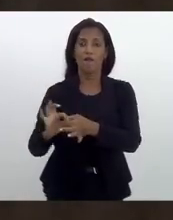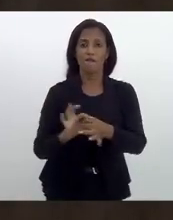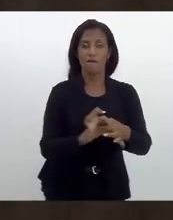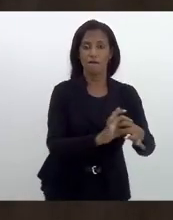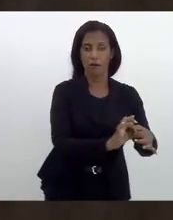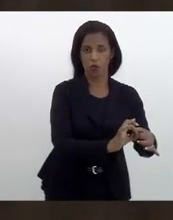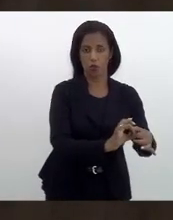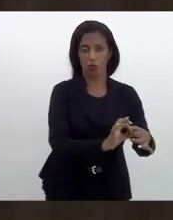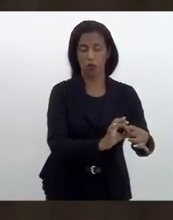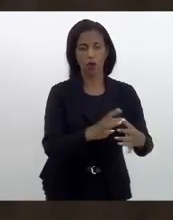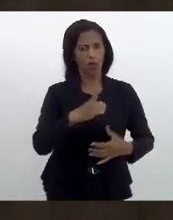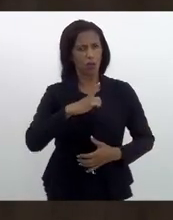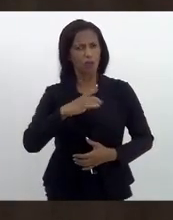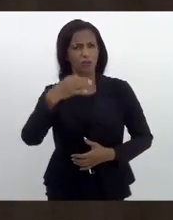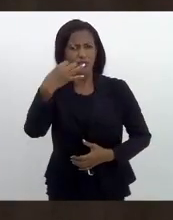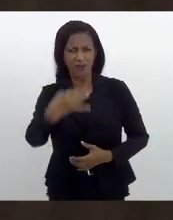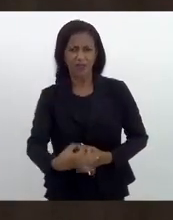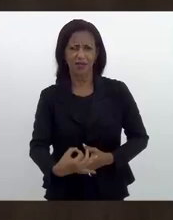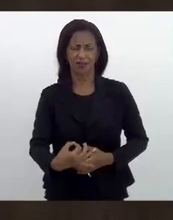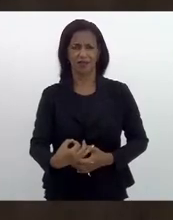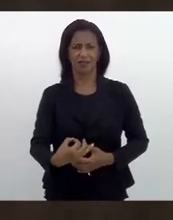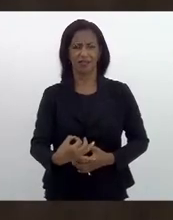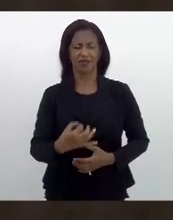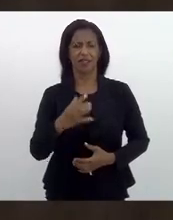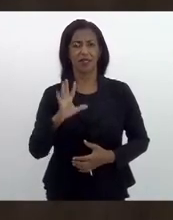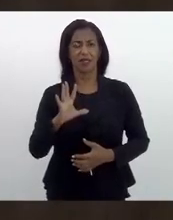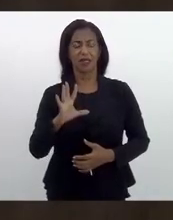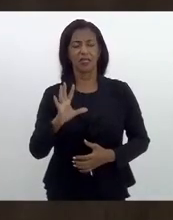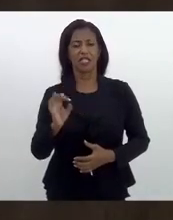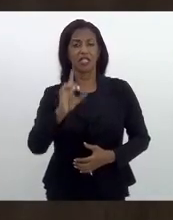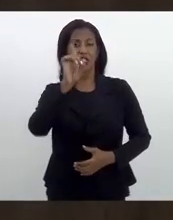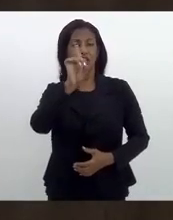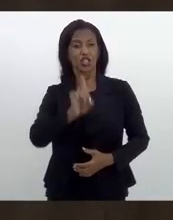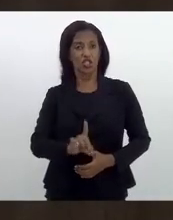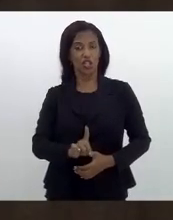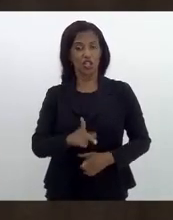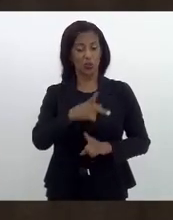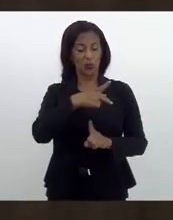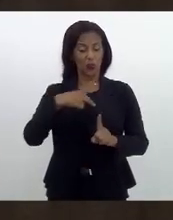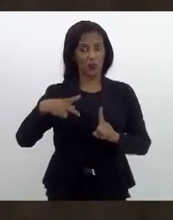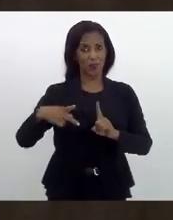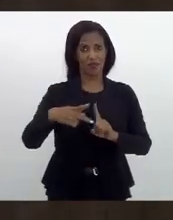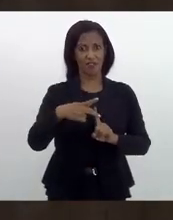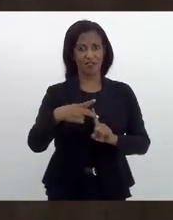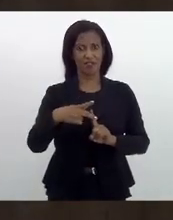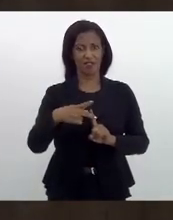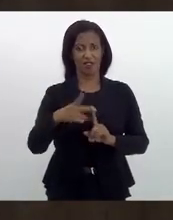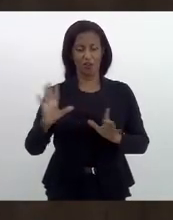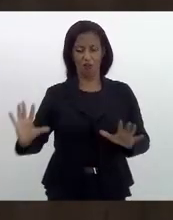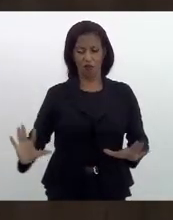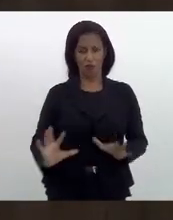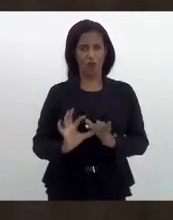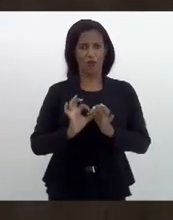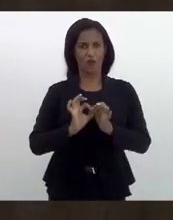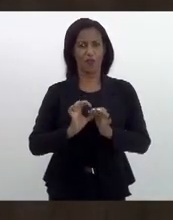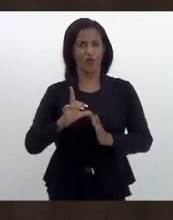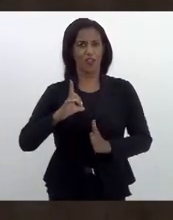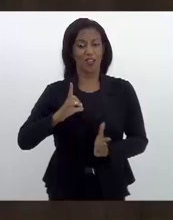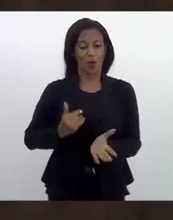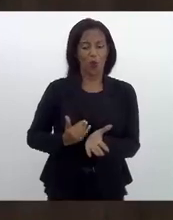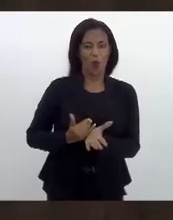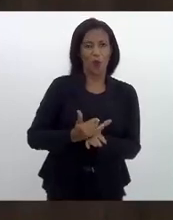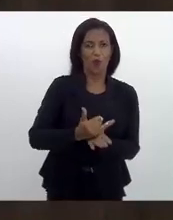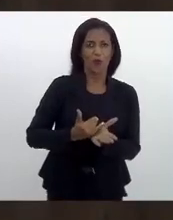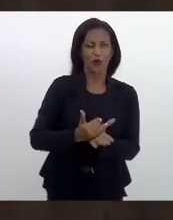matrícula. Eu tenho certeza absoluta que, em termos de direitos previdenciários, o vínculo que conta é o vínculo inicial.